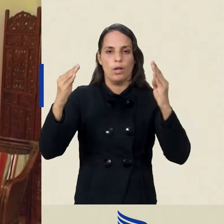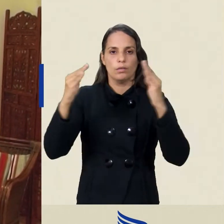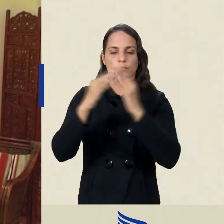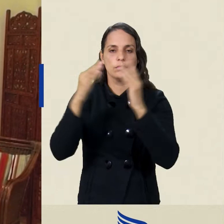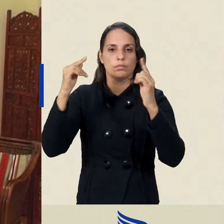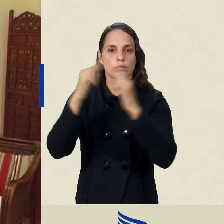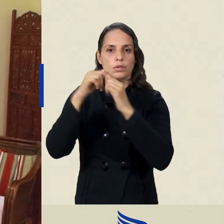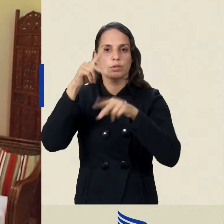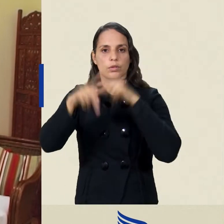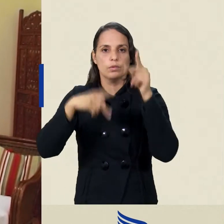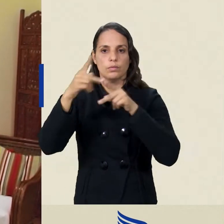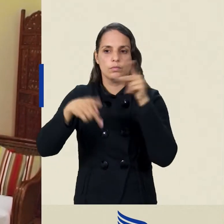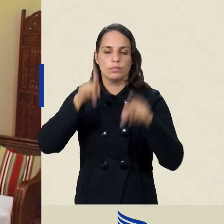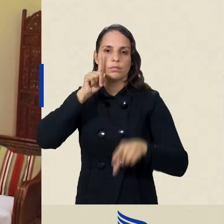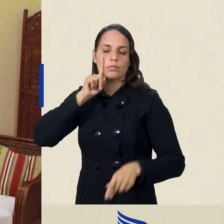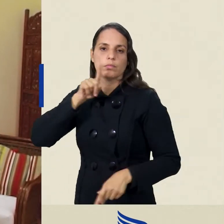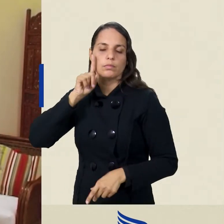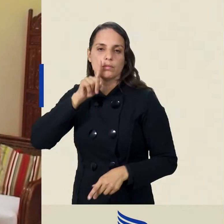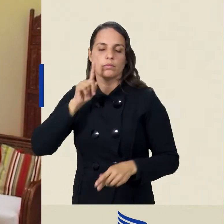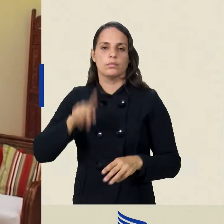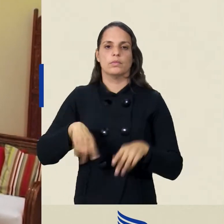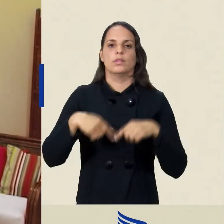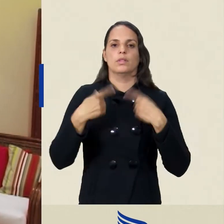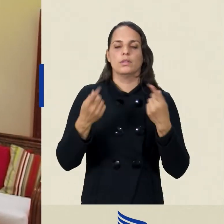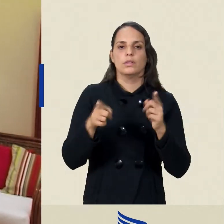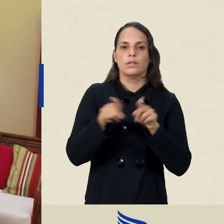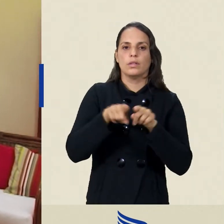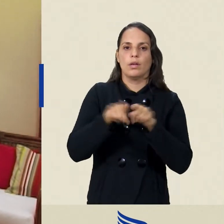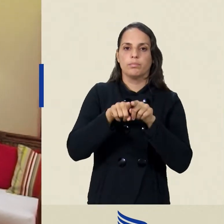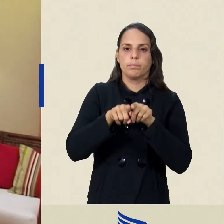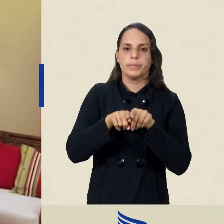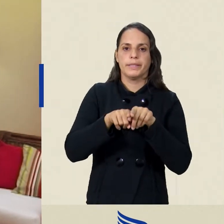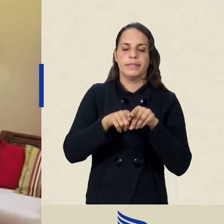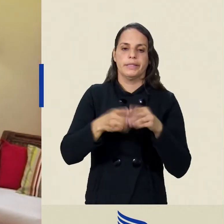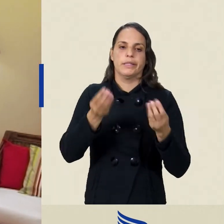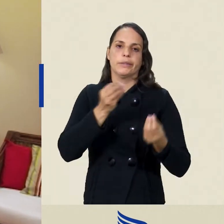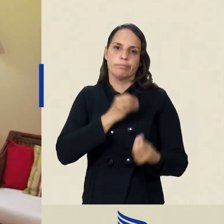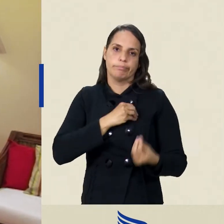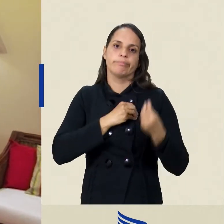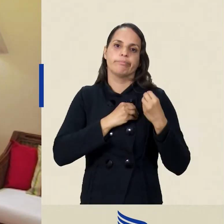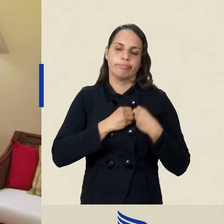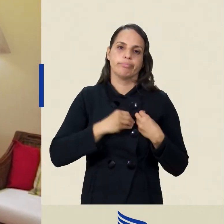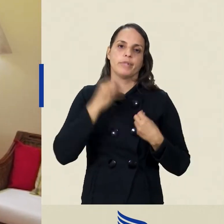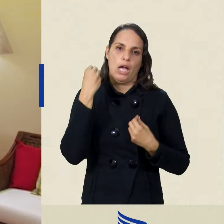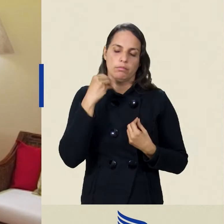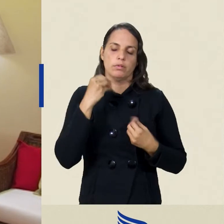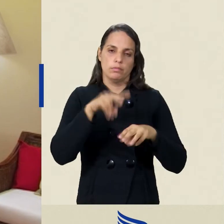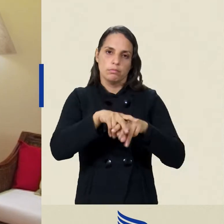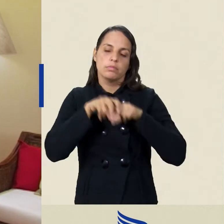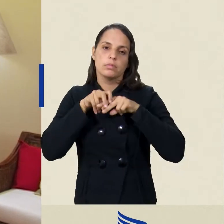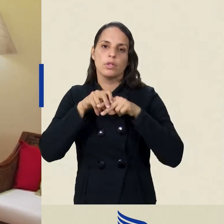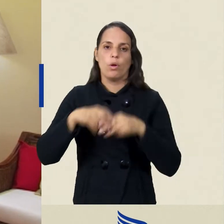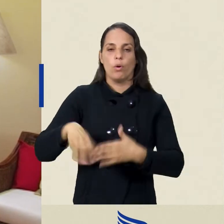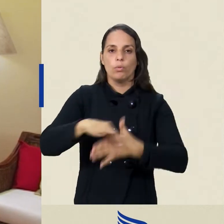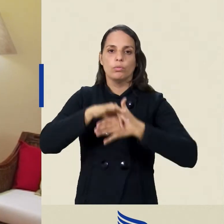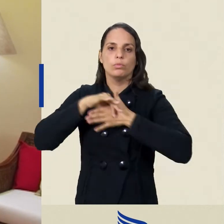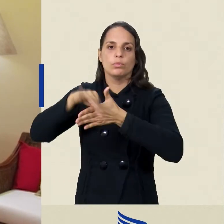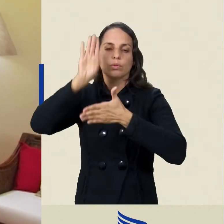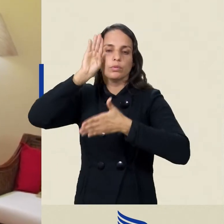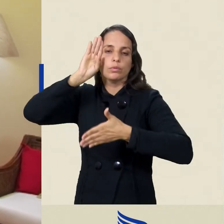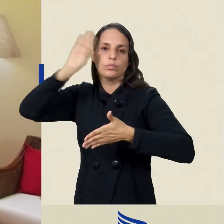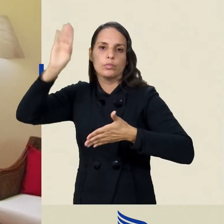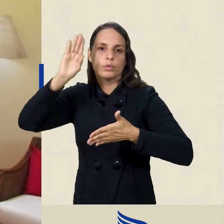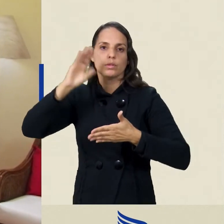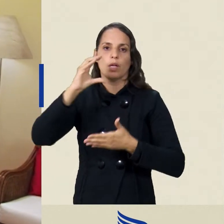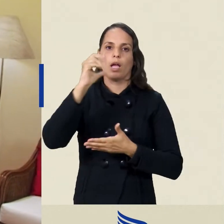rejeição à primeira mensagem e a queda de seu padrão moral e espiritual. Seu principal líder foi Carlos